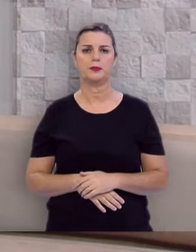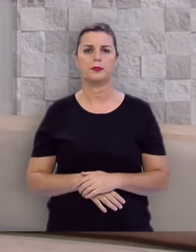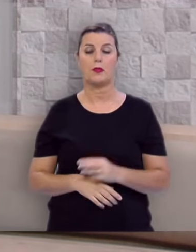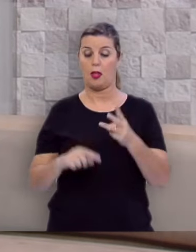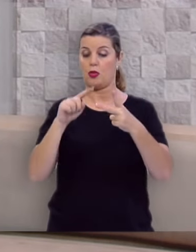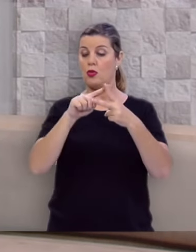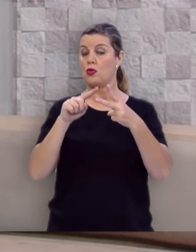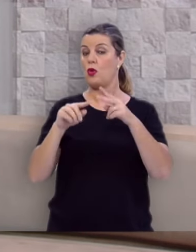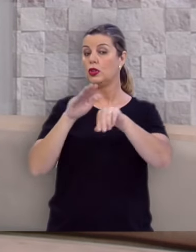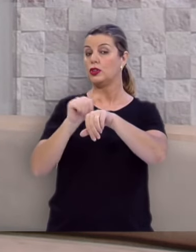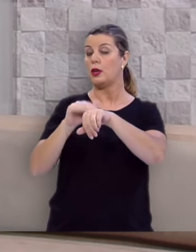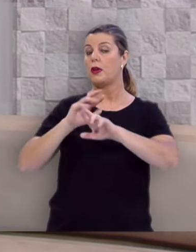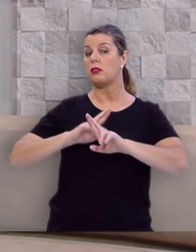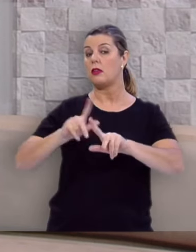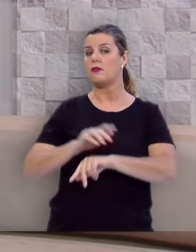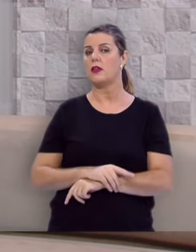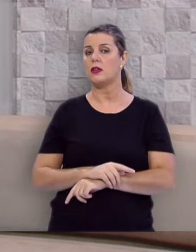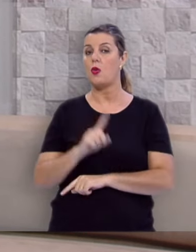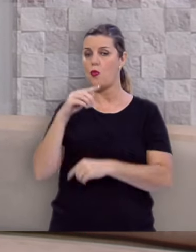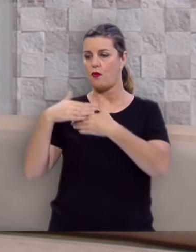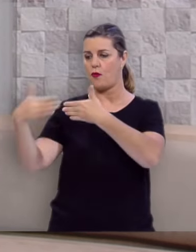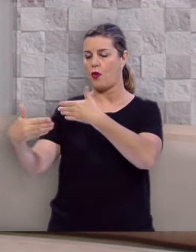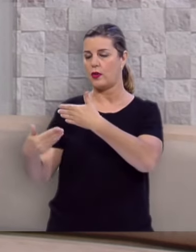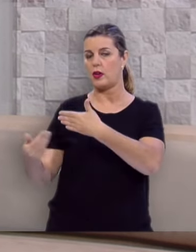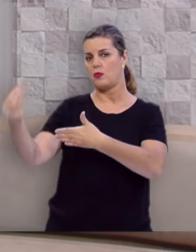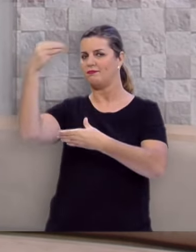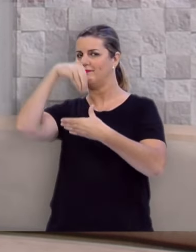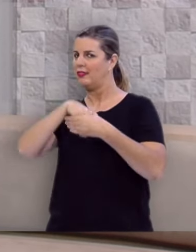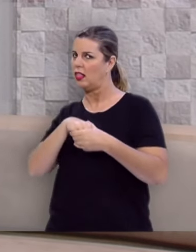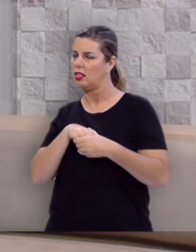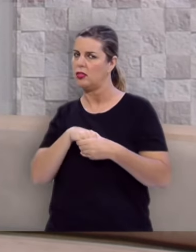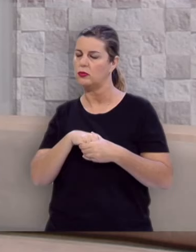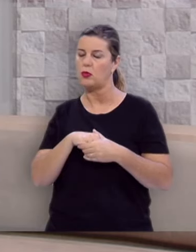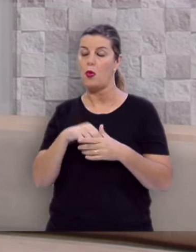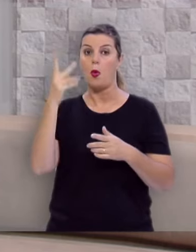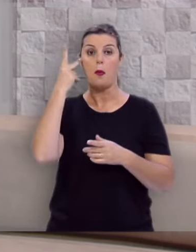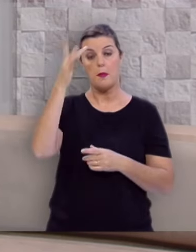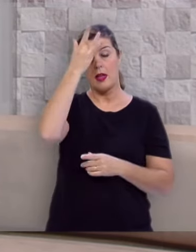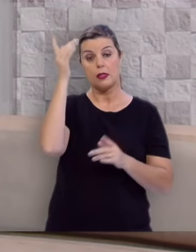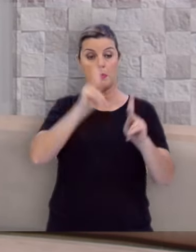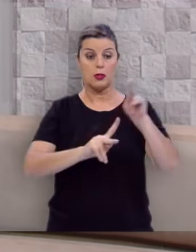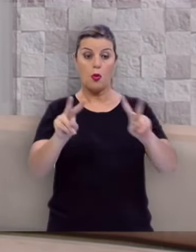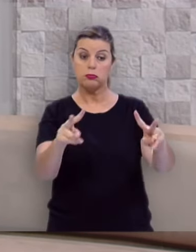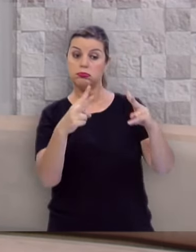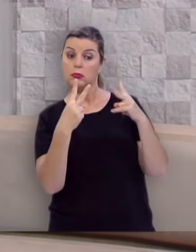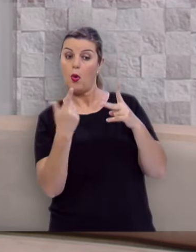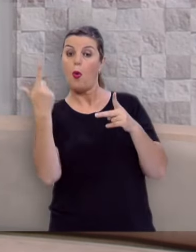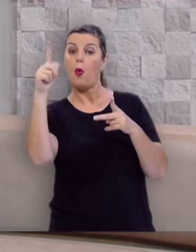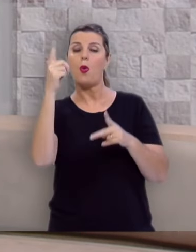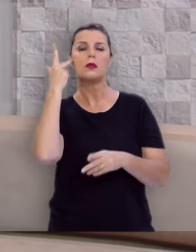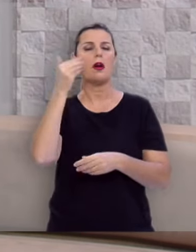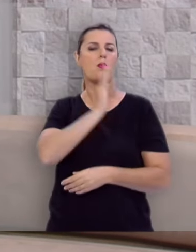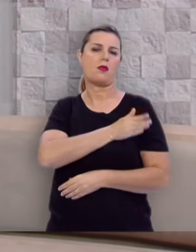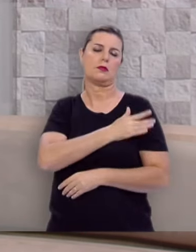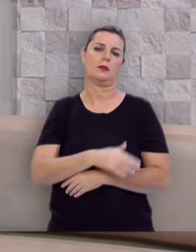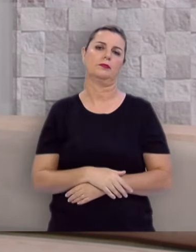Há 2 chamados bem distintos, um externo e um interno. um dirigido aos ouvidos, outro dirigido